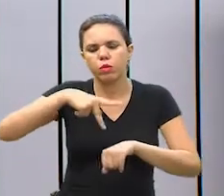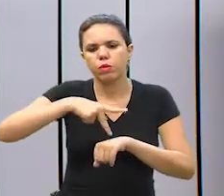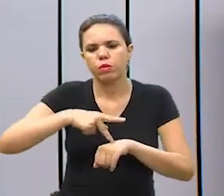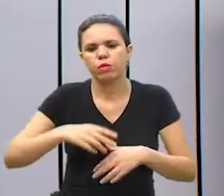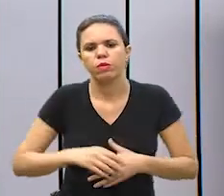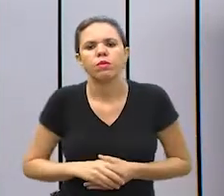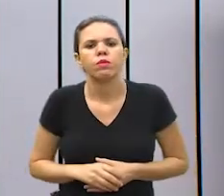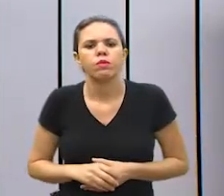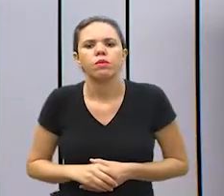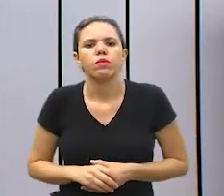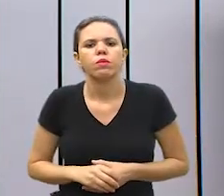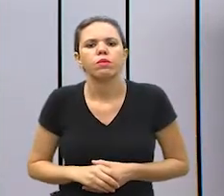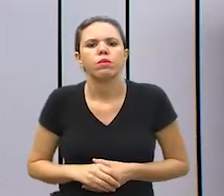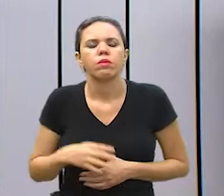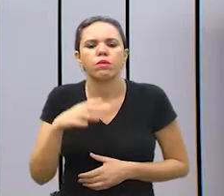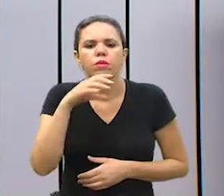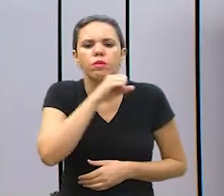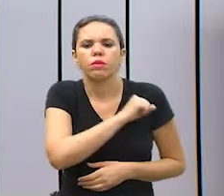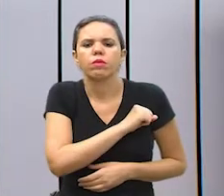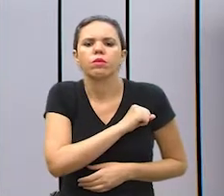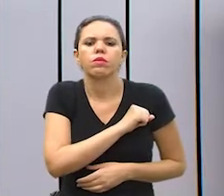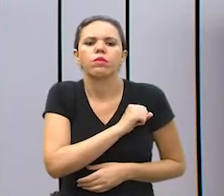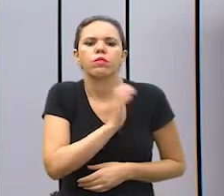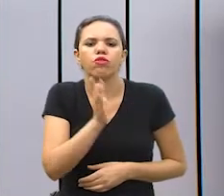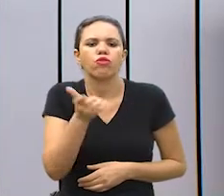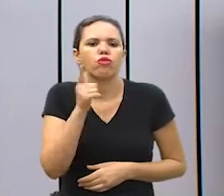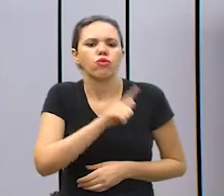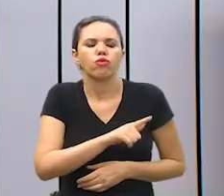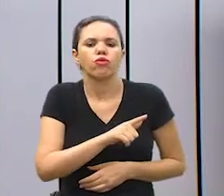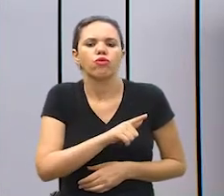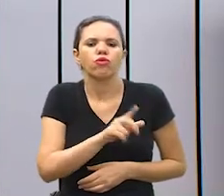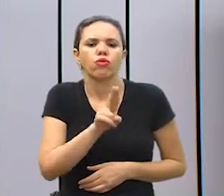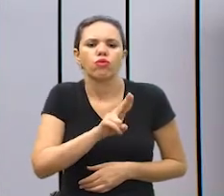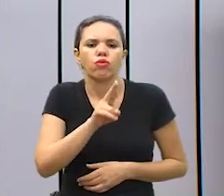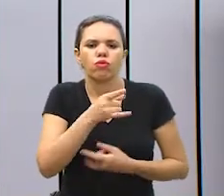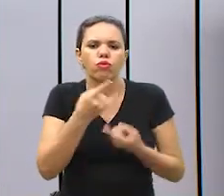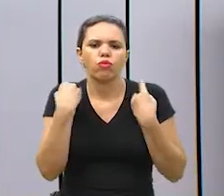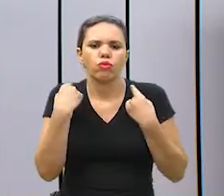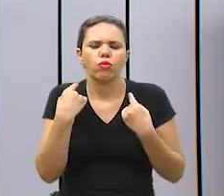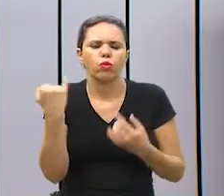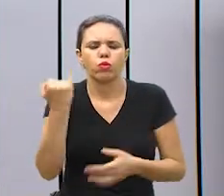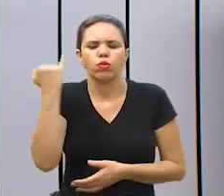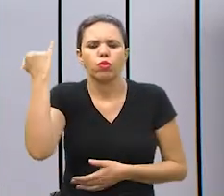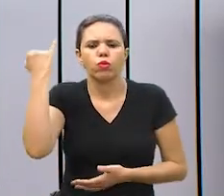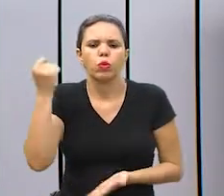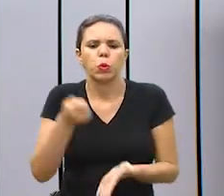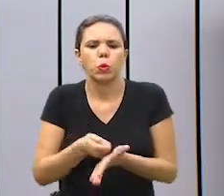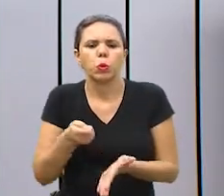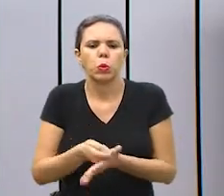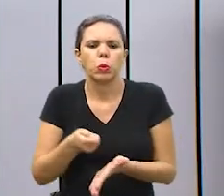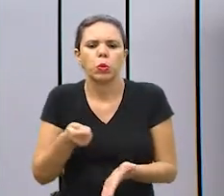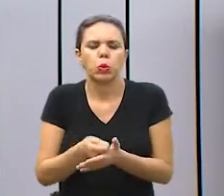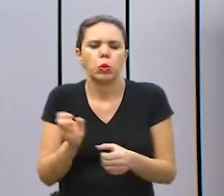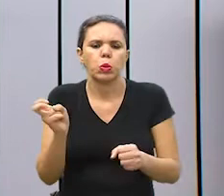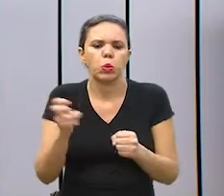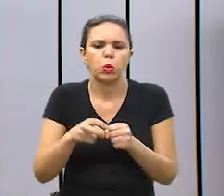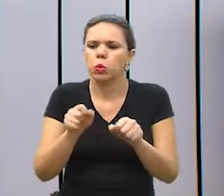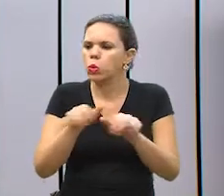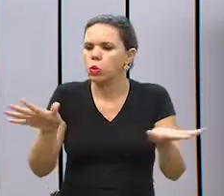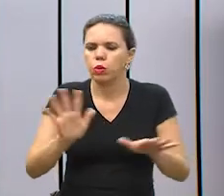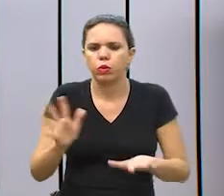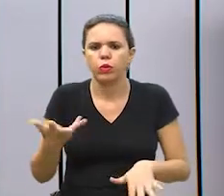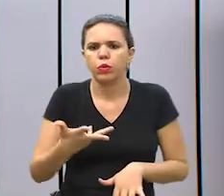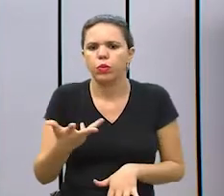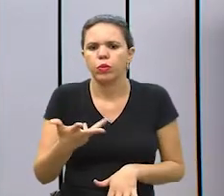países que rapidamente já colocaram que o uso de máscara é extremamente importante para que o vírus não se propagasse